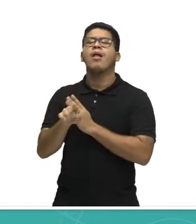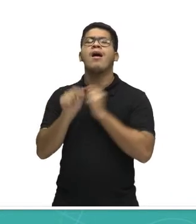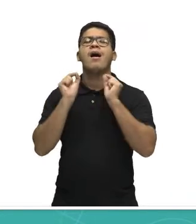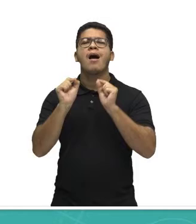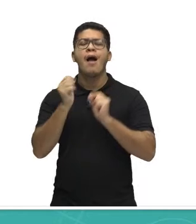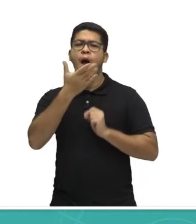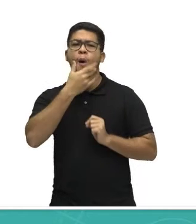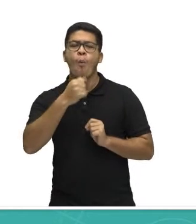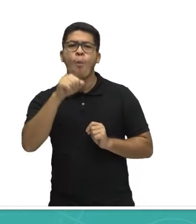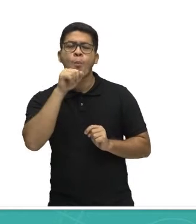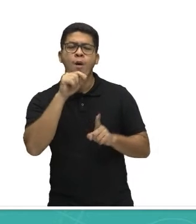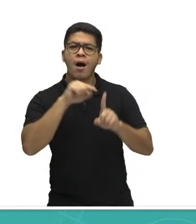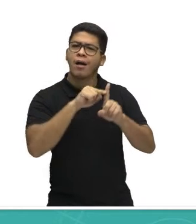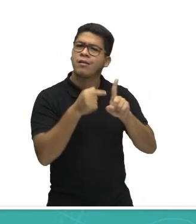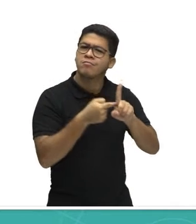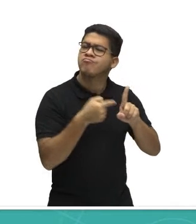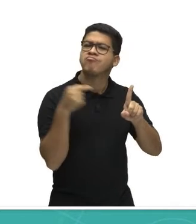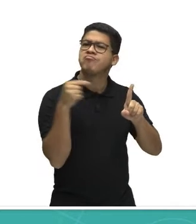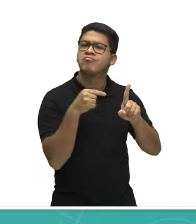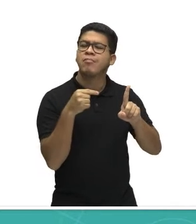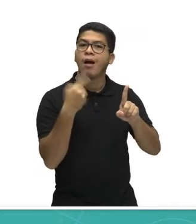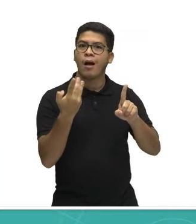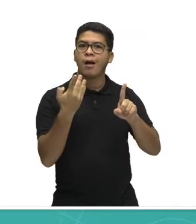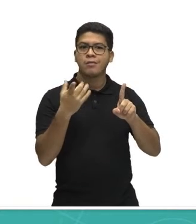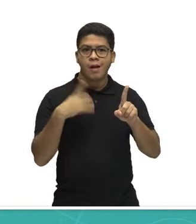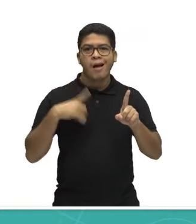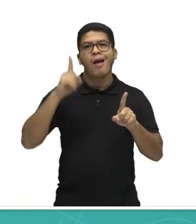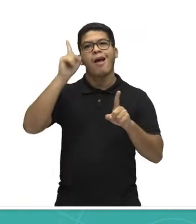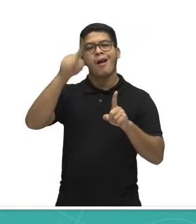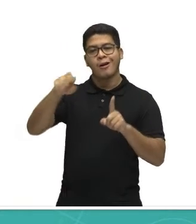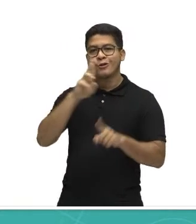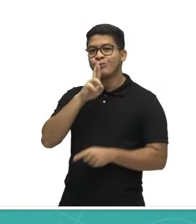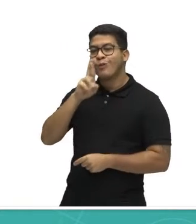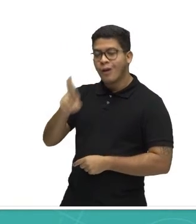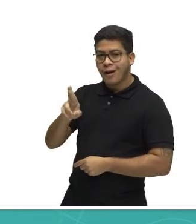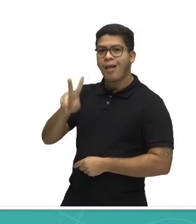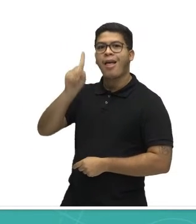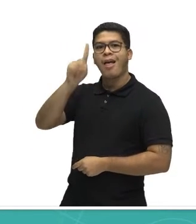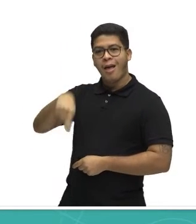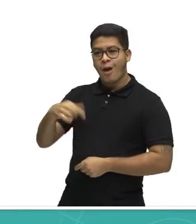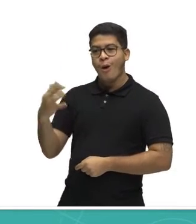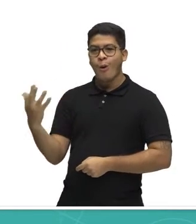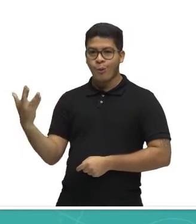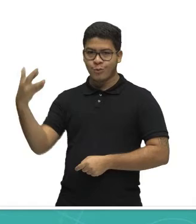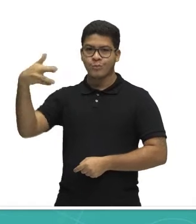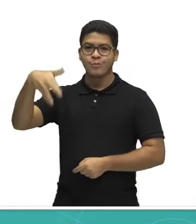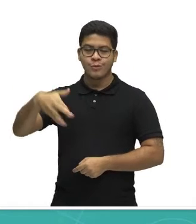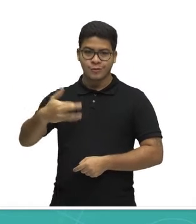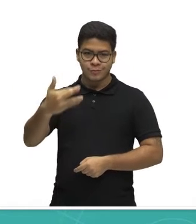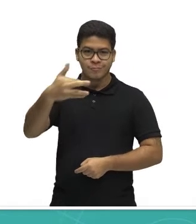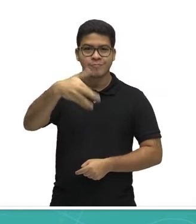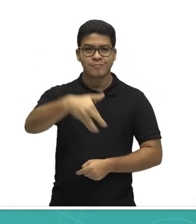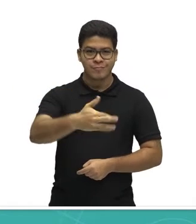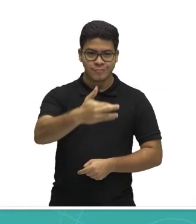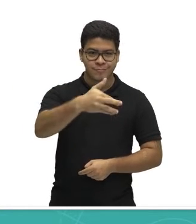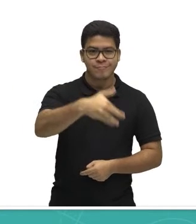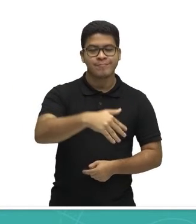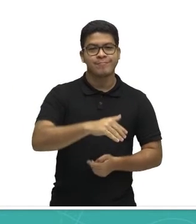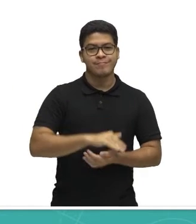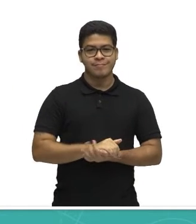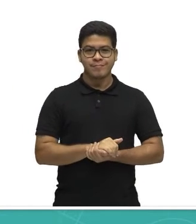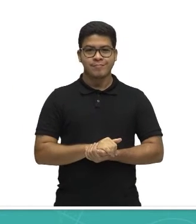também das moças falarem que o pai do filho da criança é o Boto. Então, essa é uma